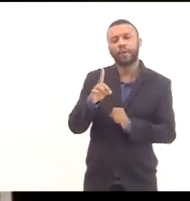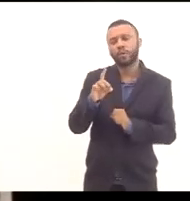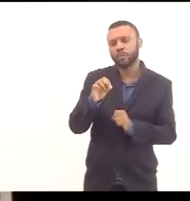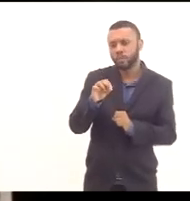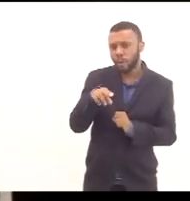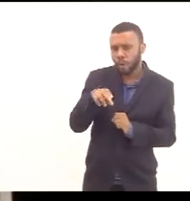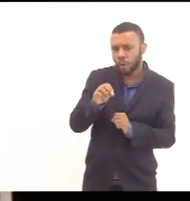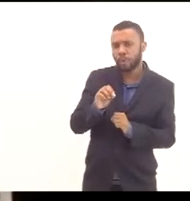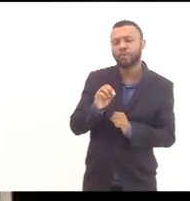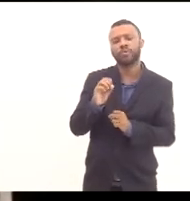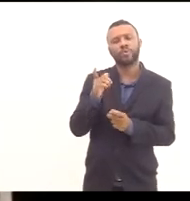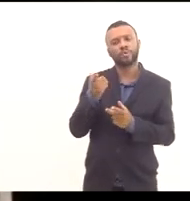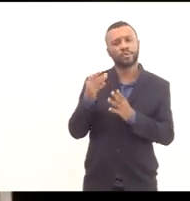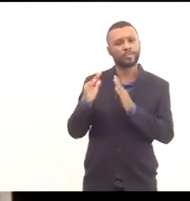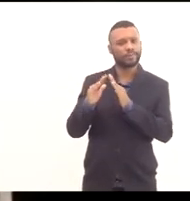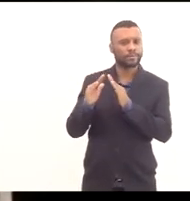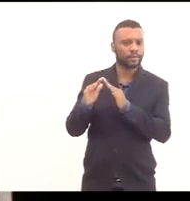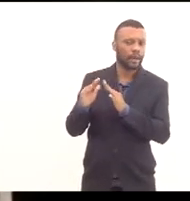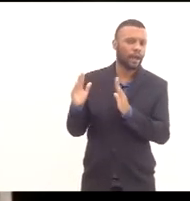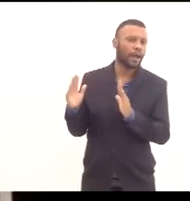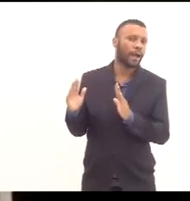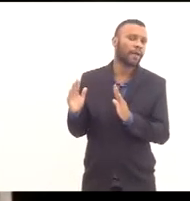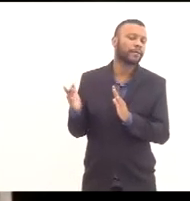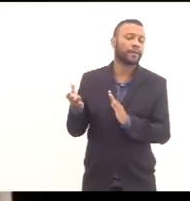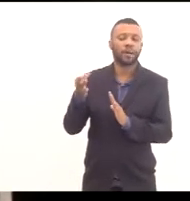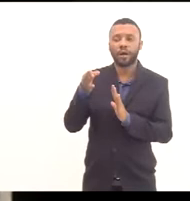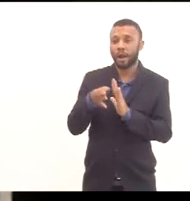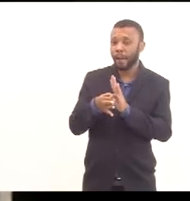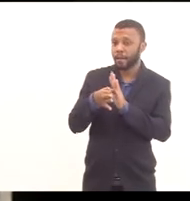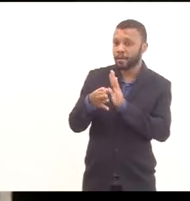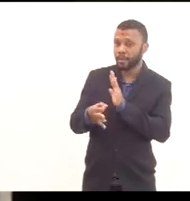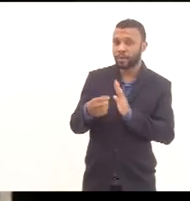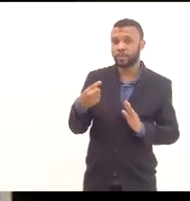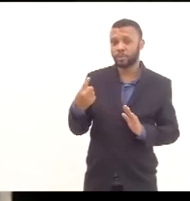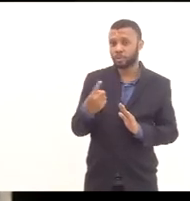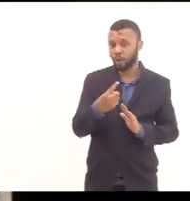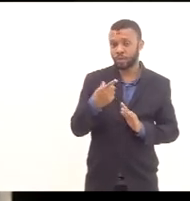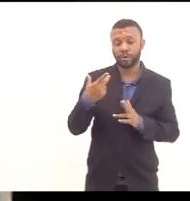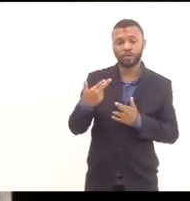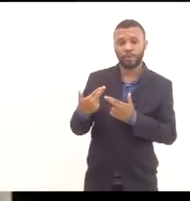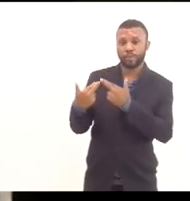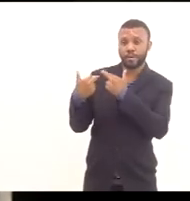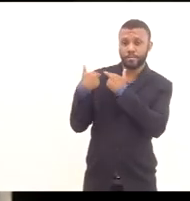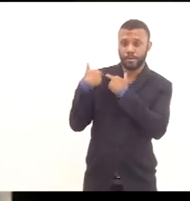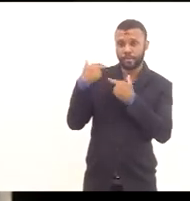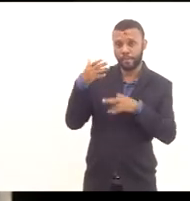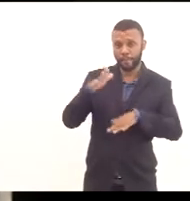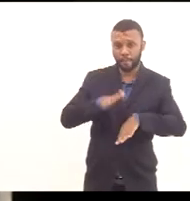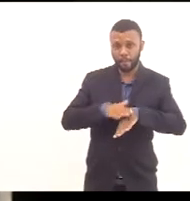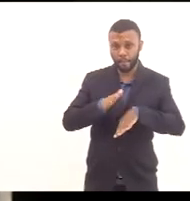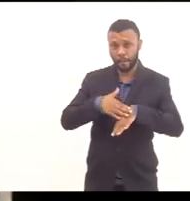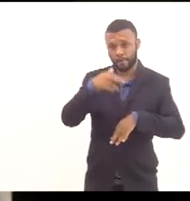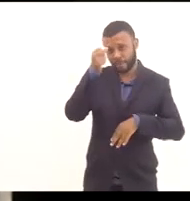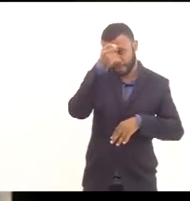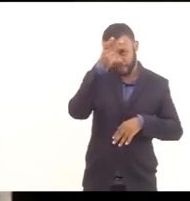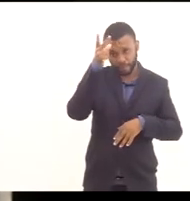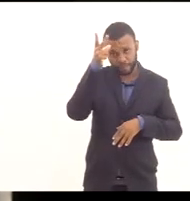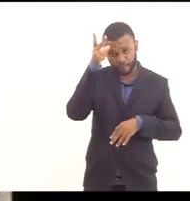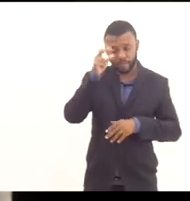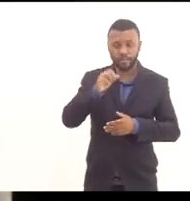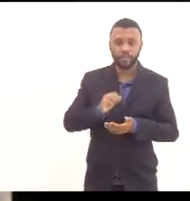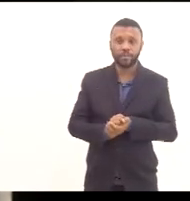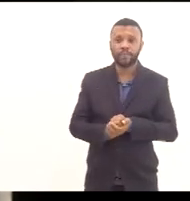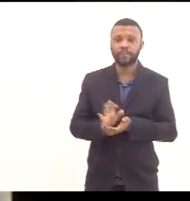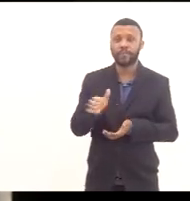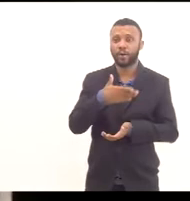imóvel e na posição Nossa aqui aqui em cima responsabilidade da prefeitura né o